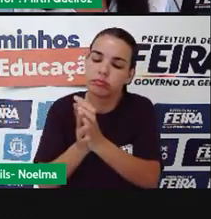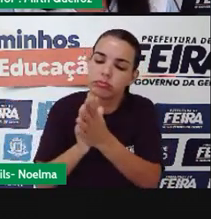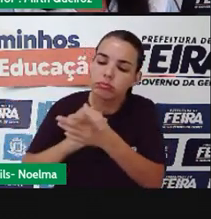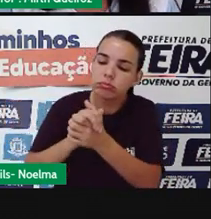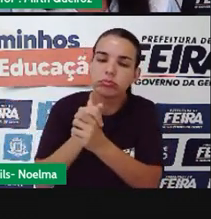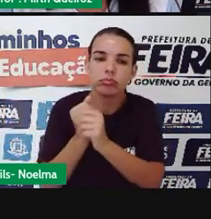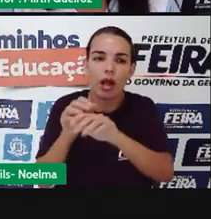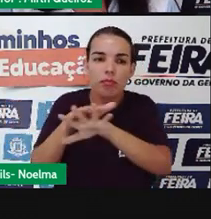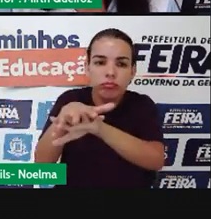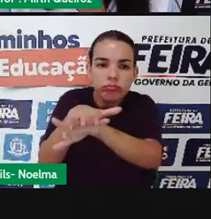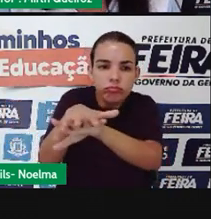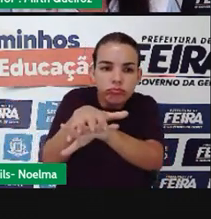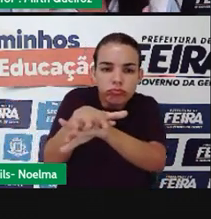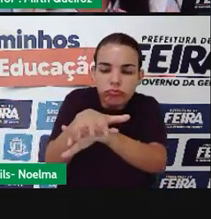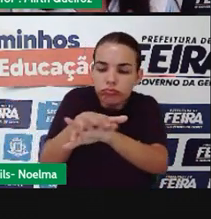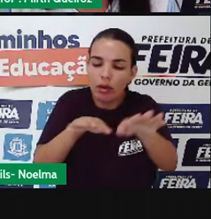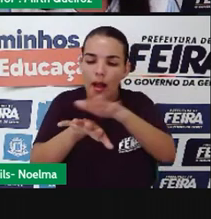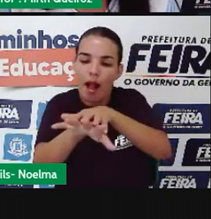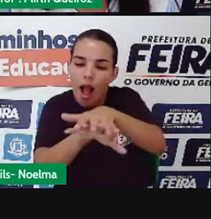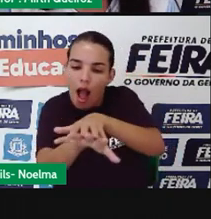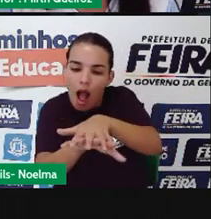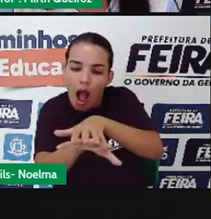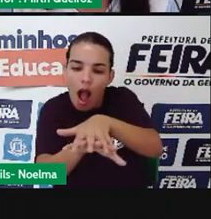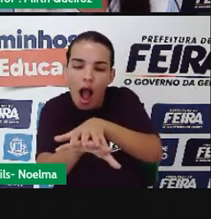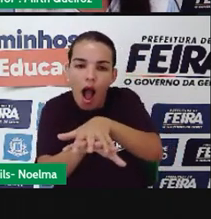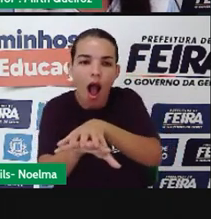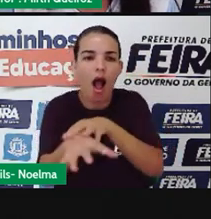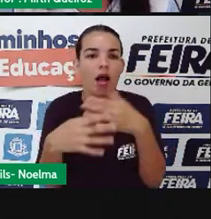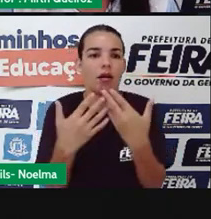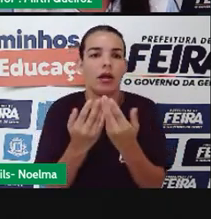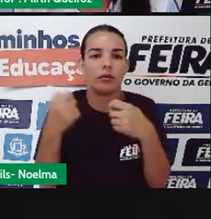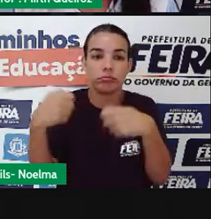ao olhar lá